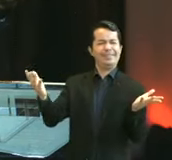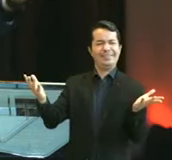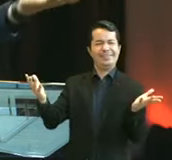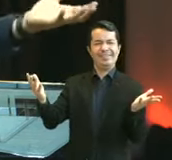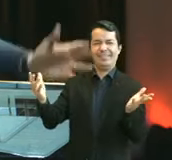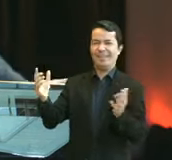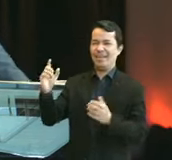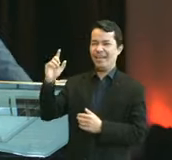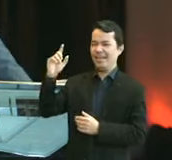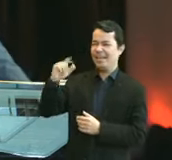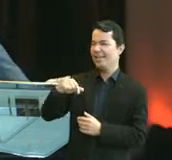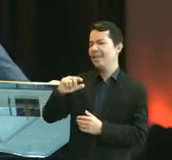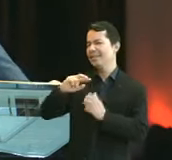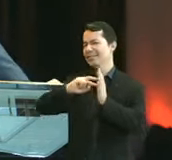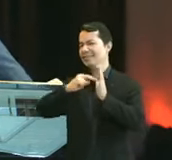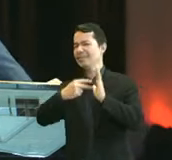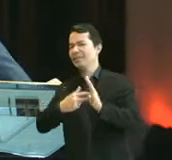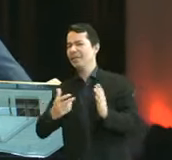que isso representa?